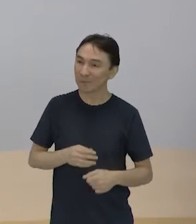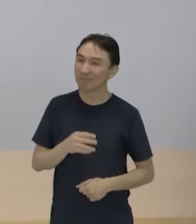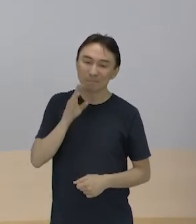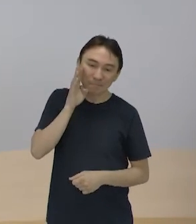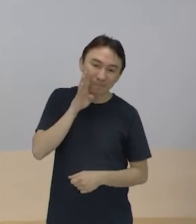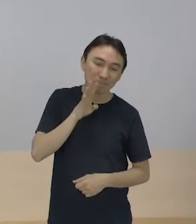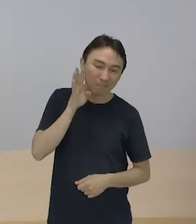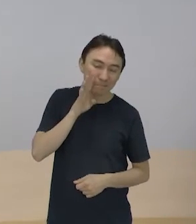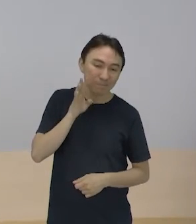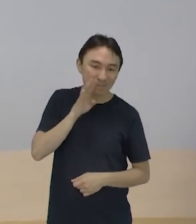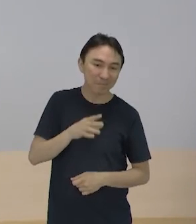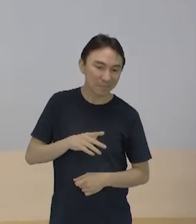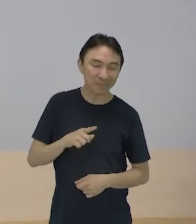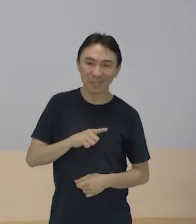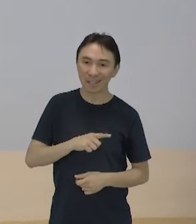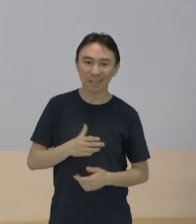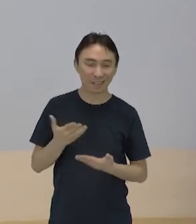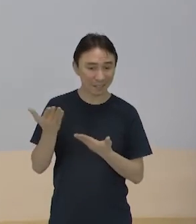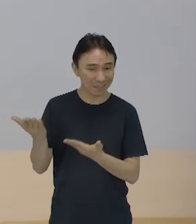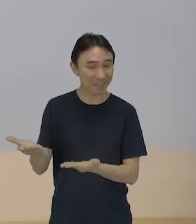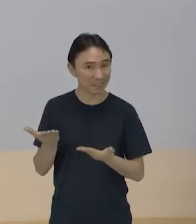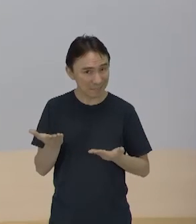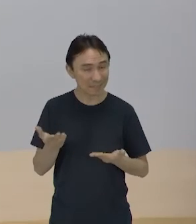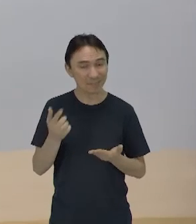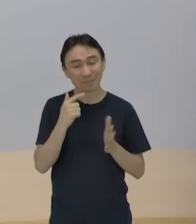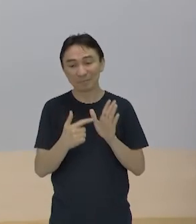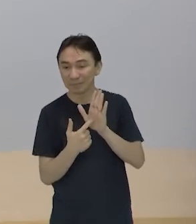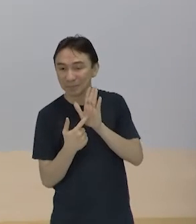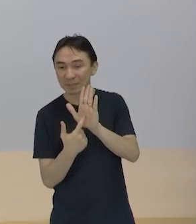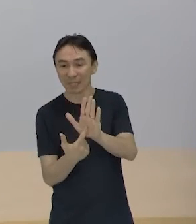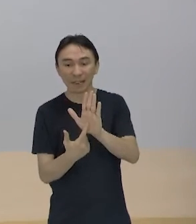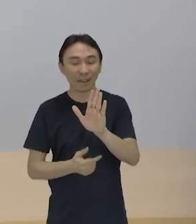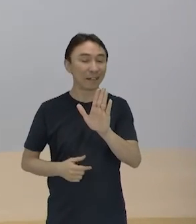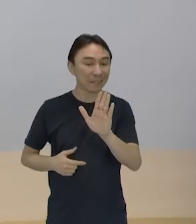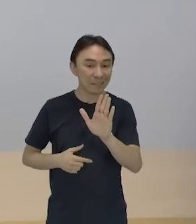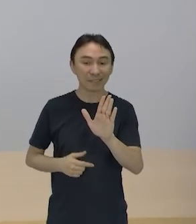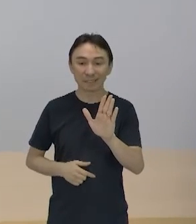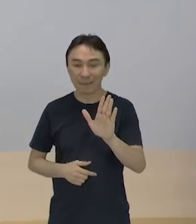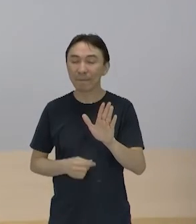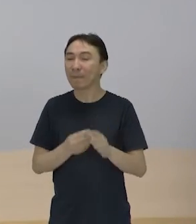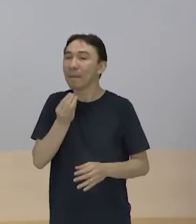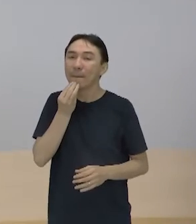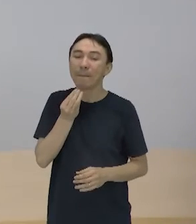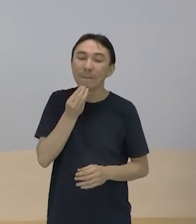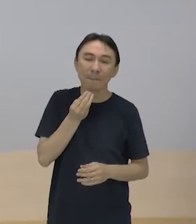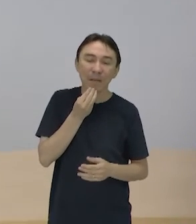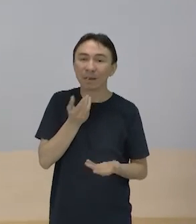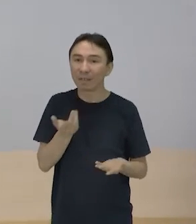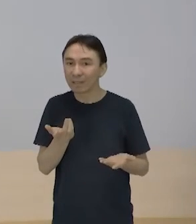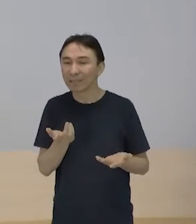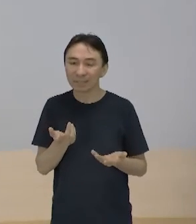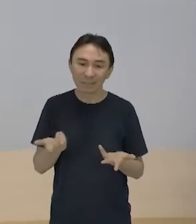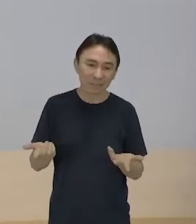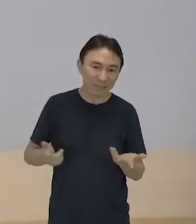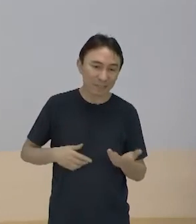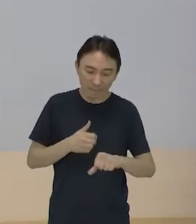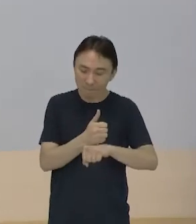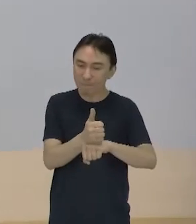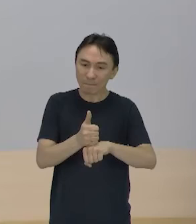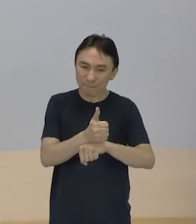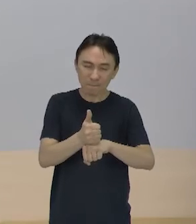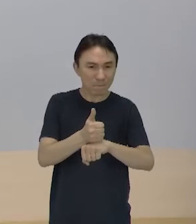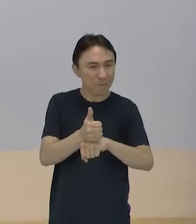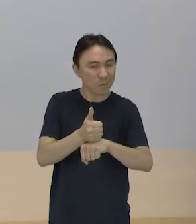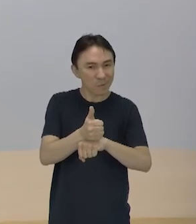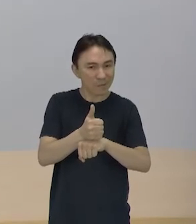trazer aqui para todo mundo a importância das possibilidades que existem de se construir uma profissão, né, de